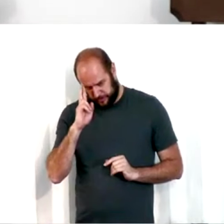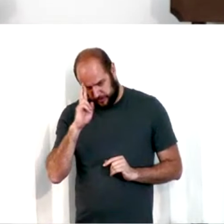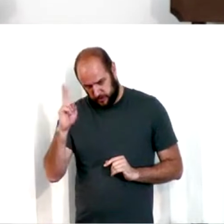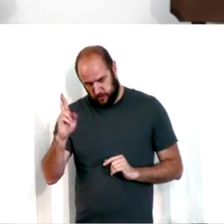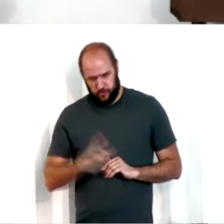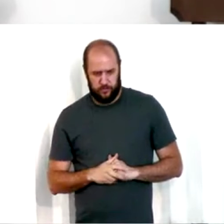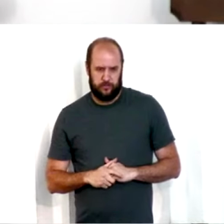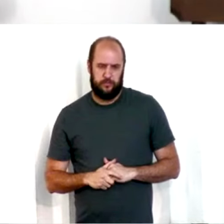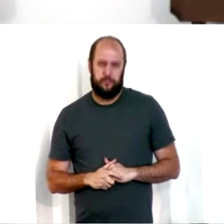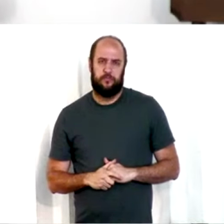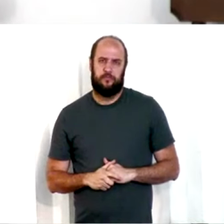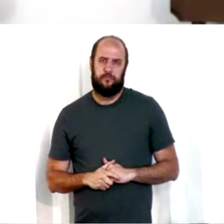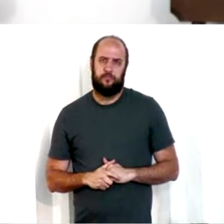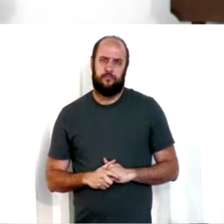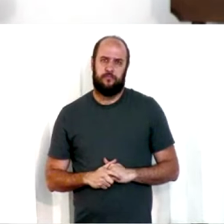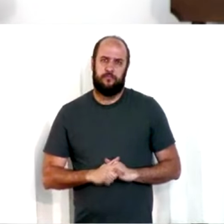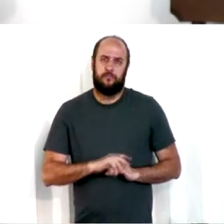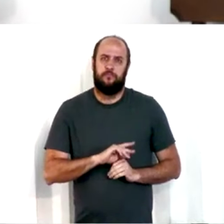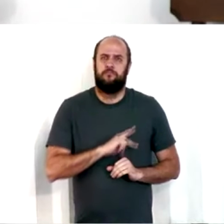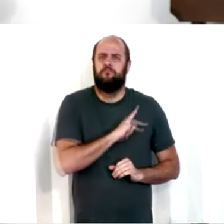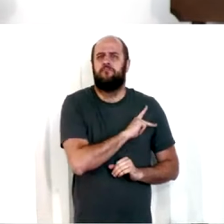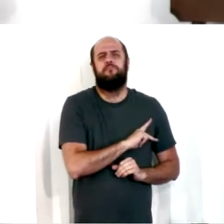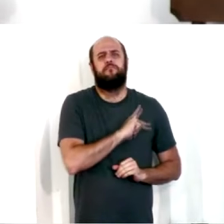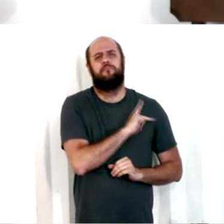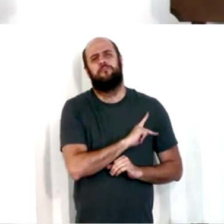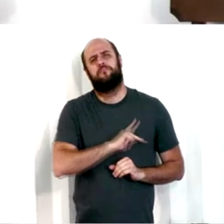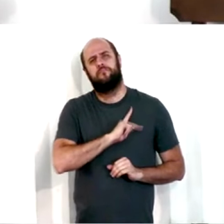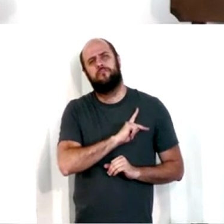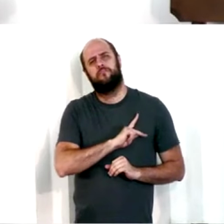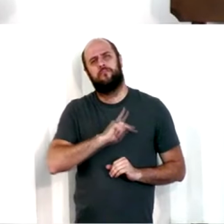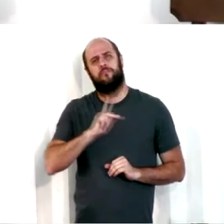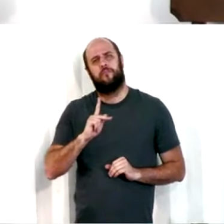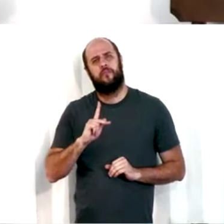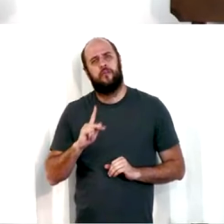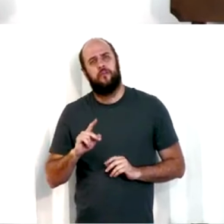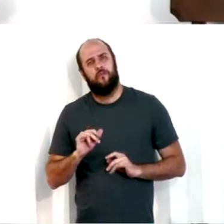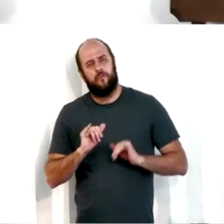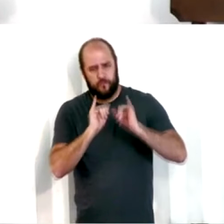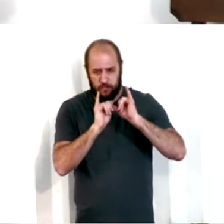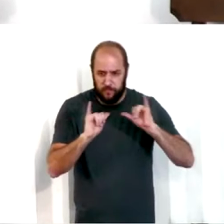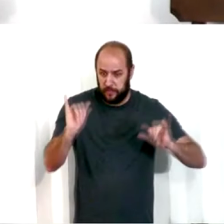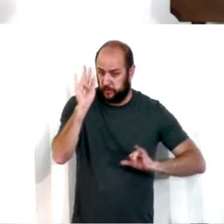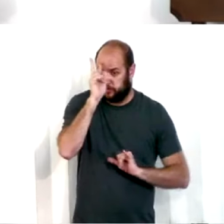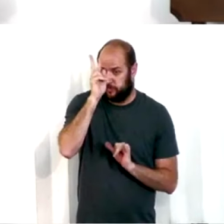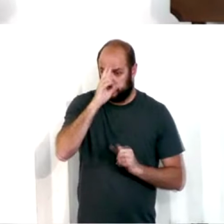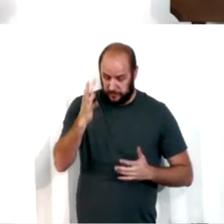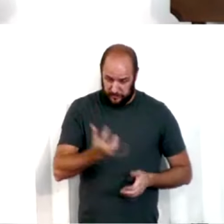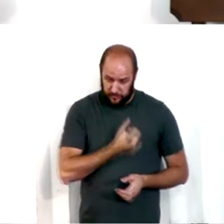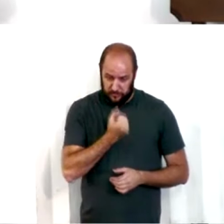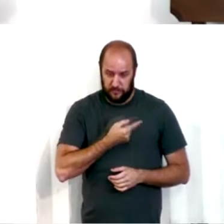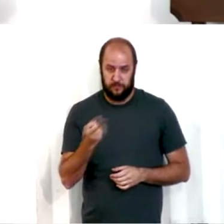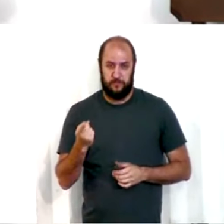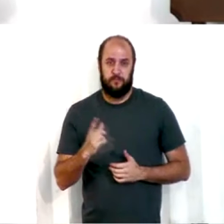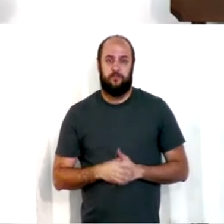do grande palco, do grande teatro, da grande história da redenção que Ele está montando.